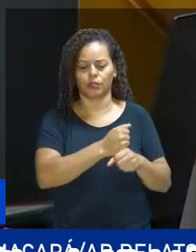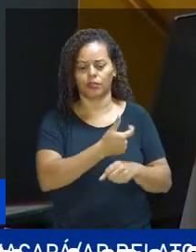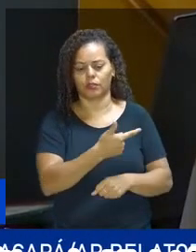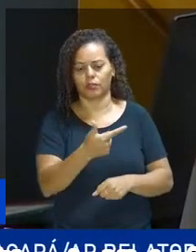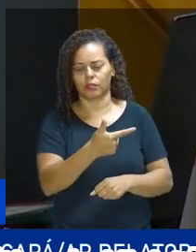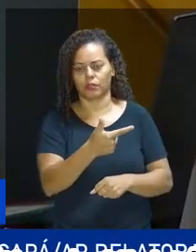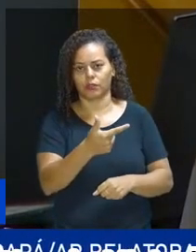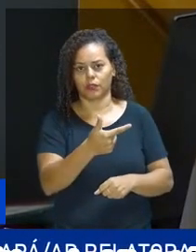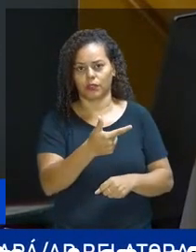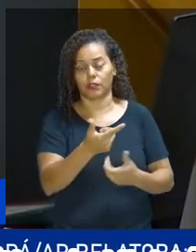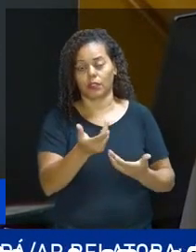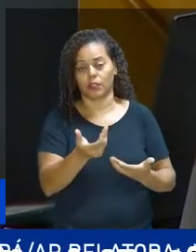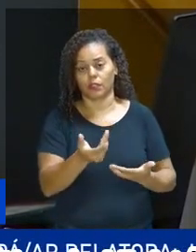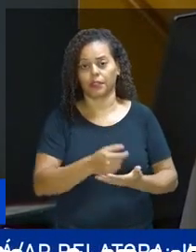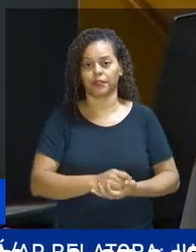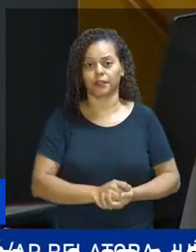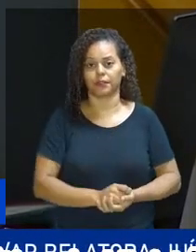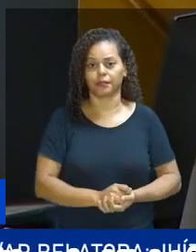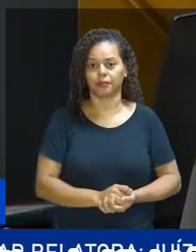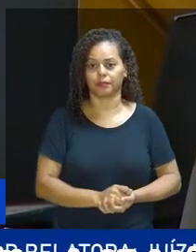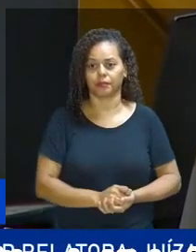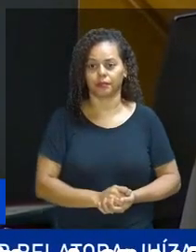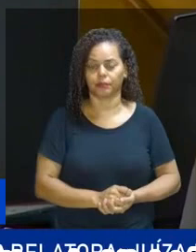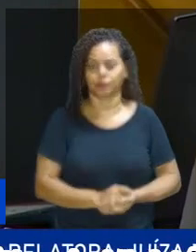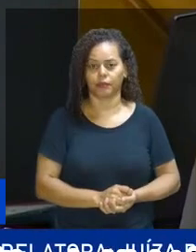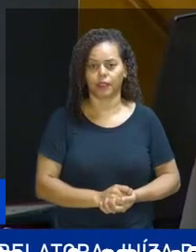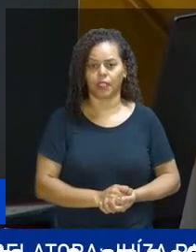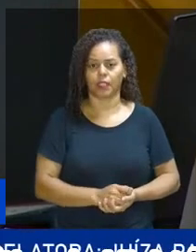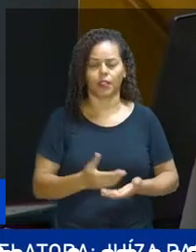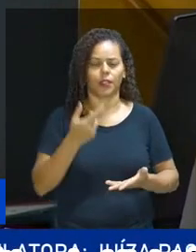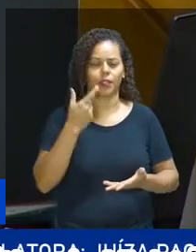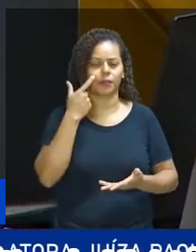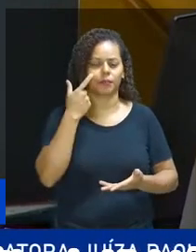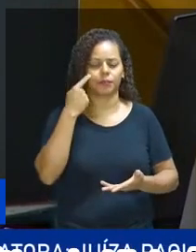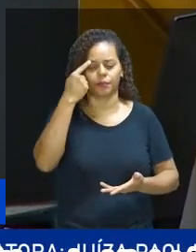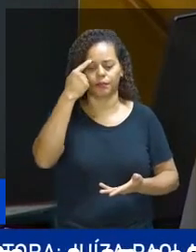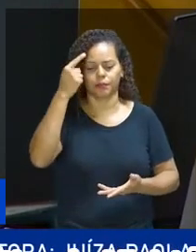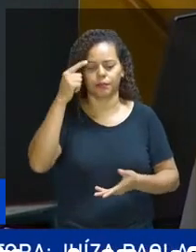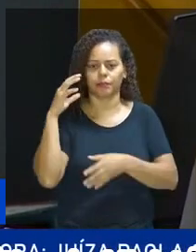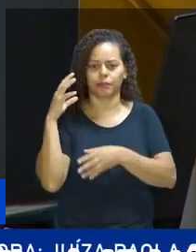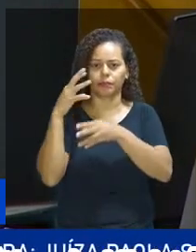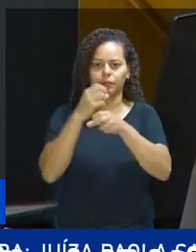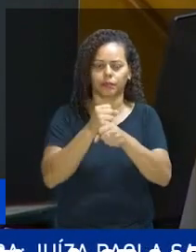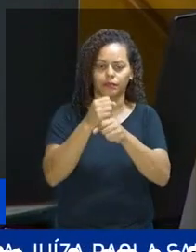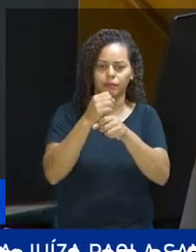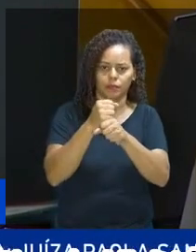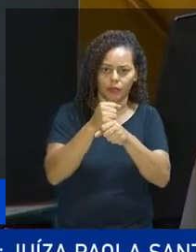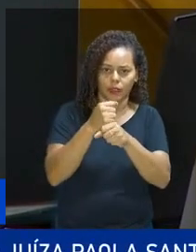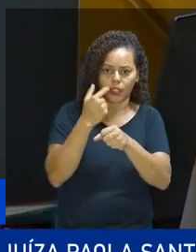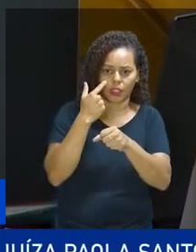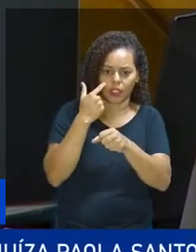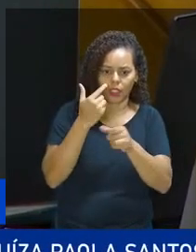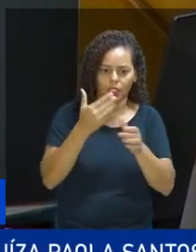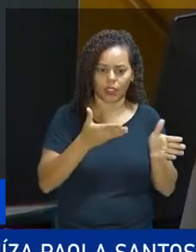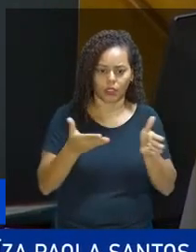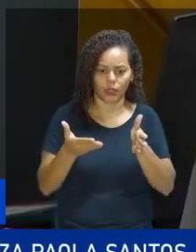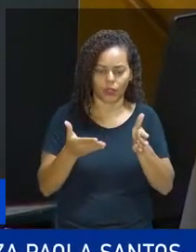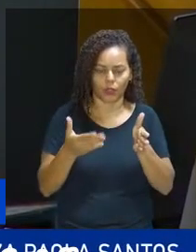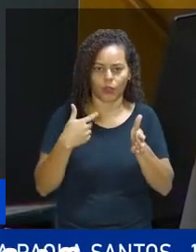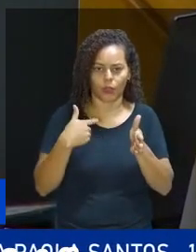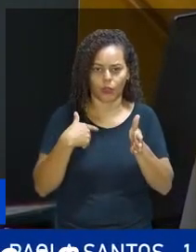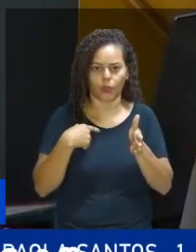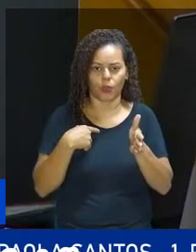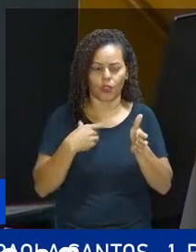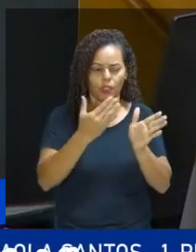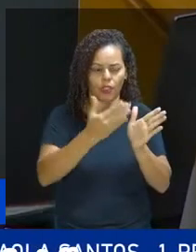Não obstante, contanto o montante considerado irregular na ótica do Ministério Público Eleitoral ele seja robusto,